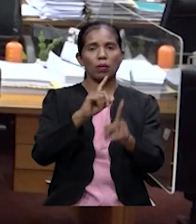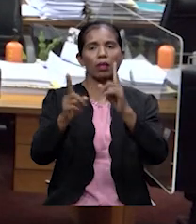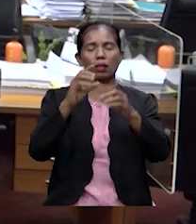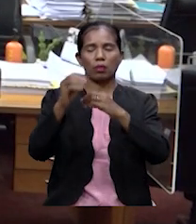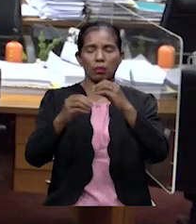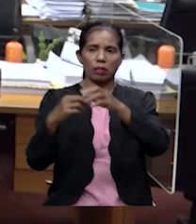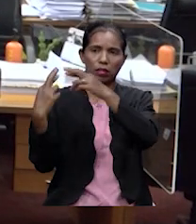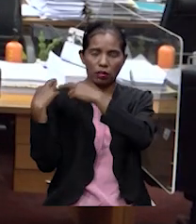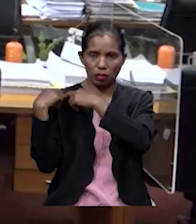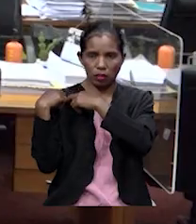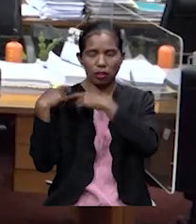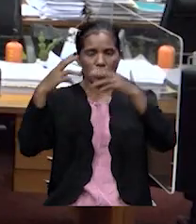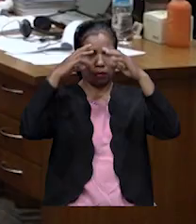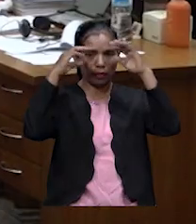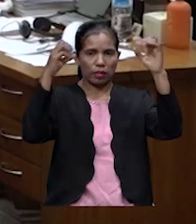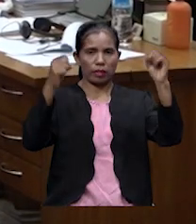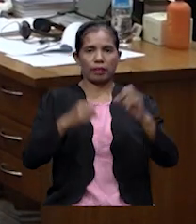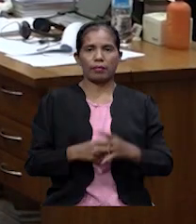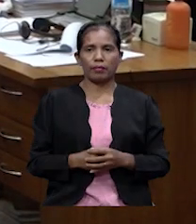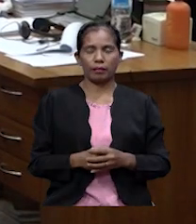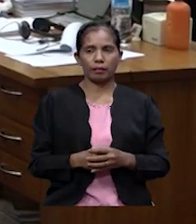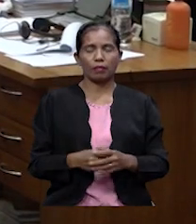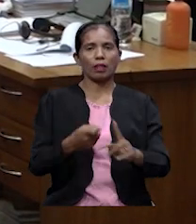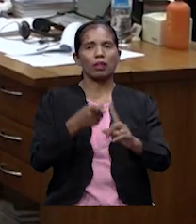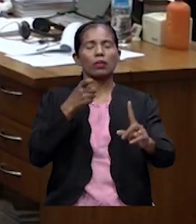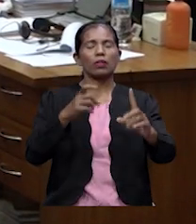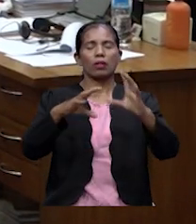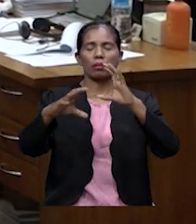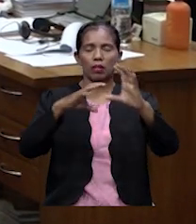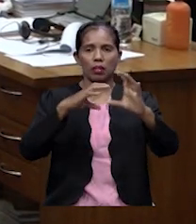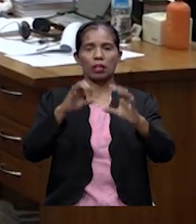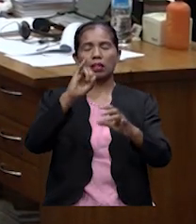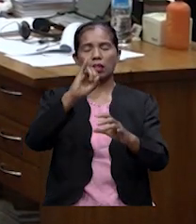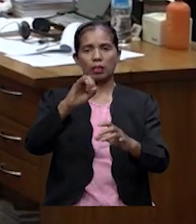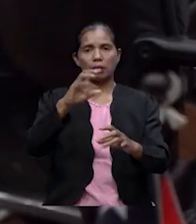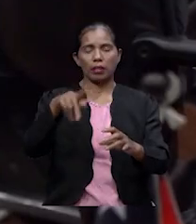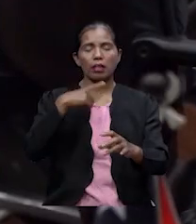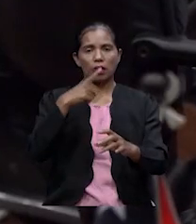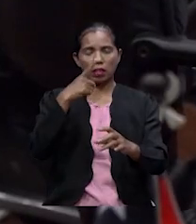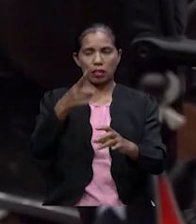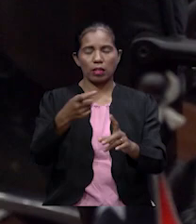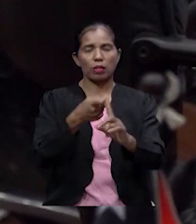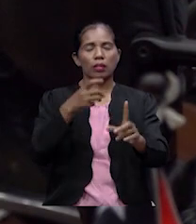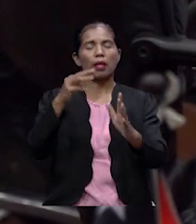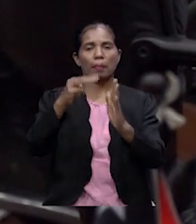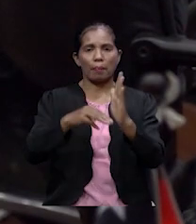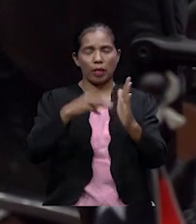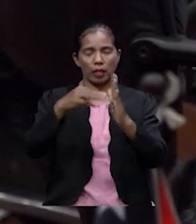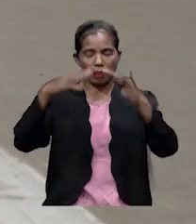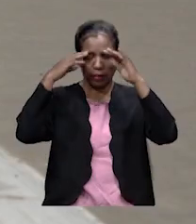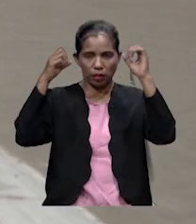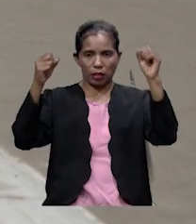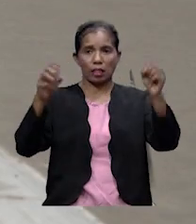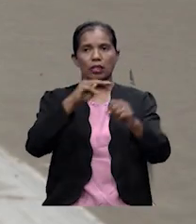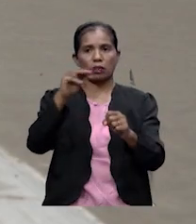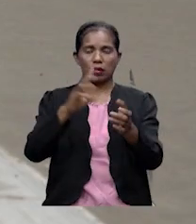a responsabilidade presidente nian. No nele husi comunicado ba imprensa ne BGMN acessa husi media presidência República e a